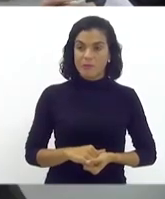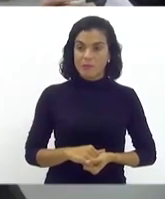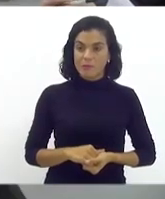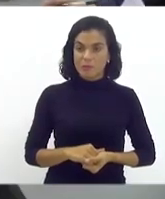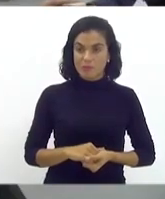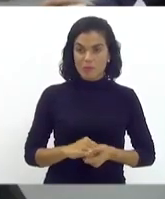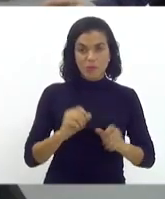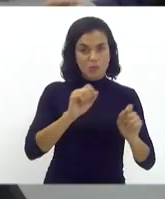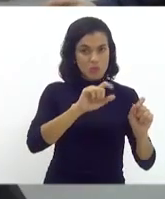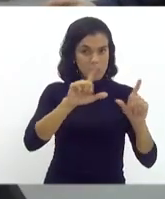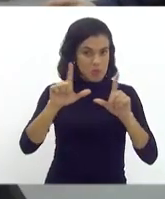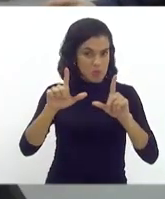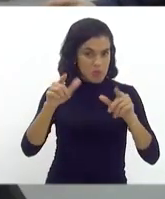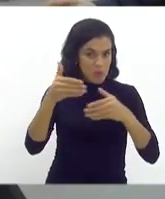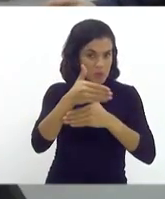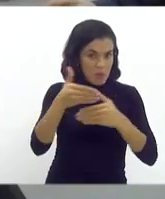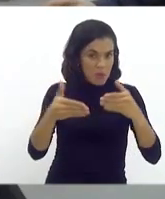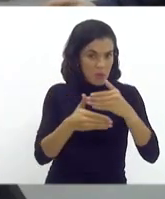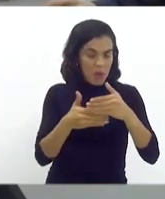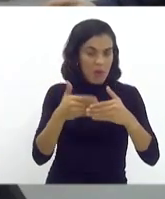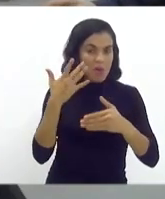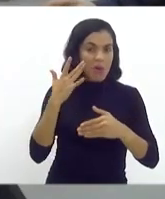eu acho que passamos algum